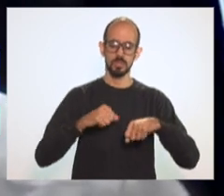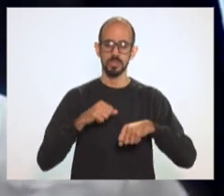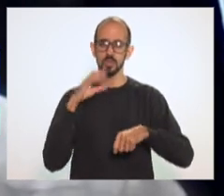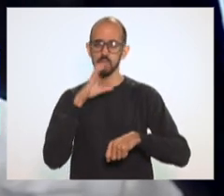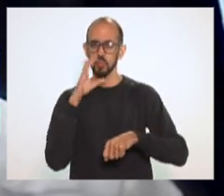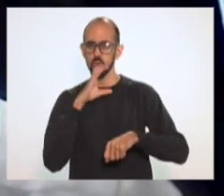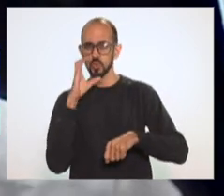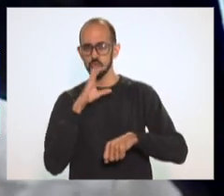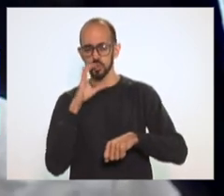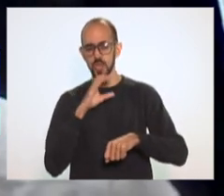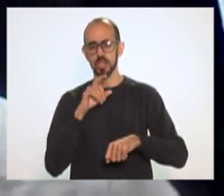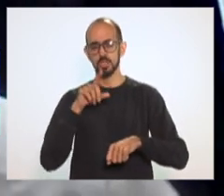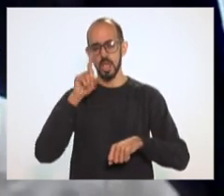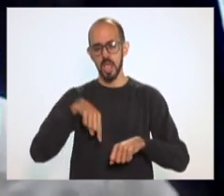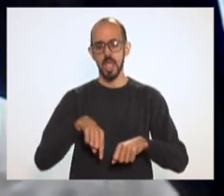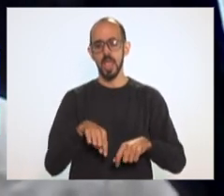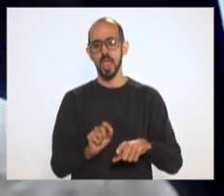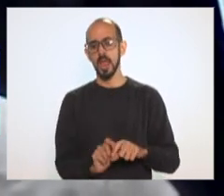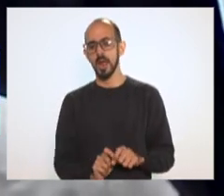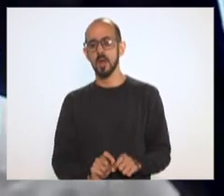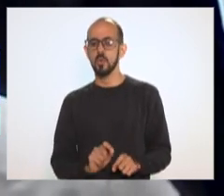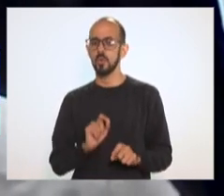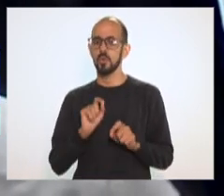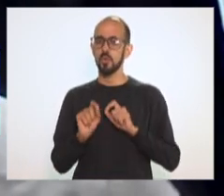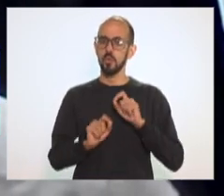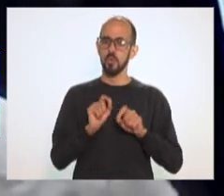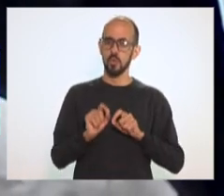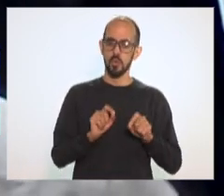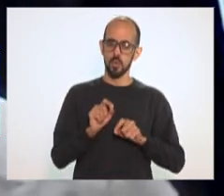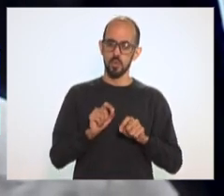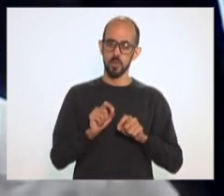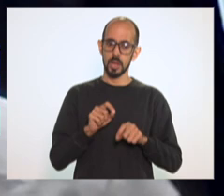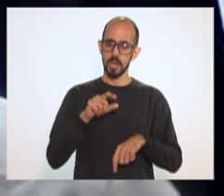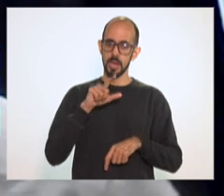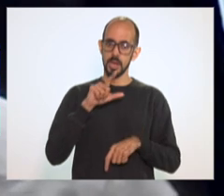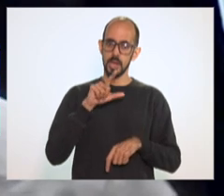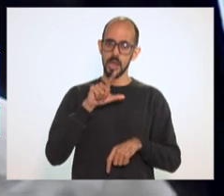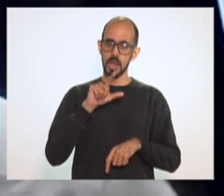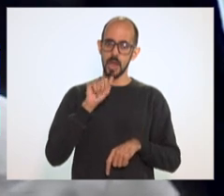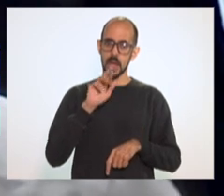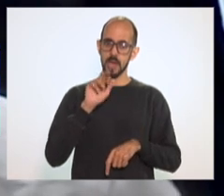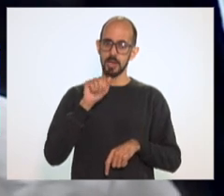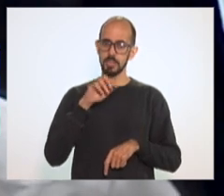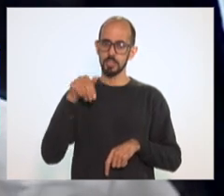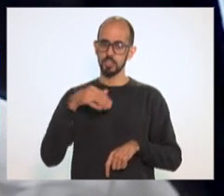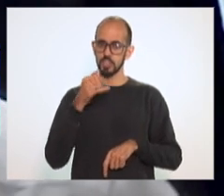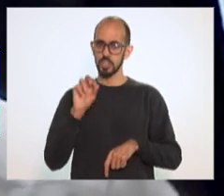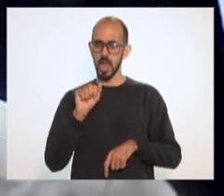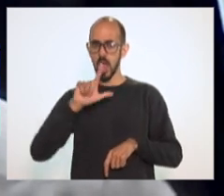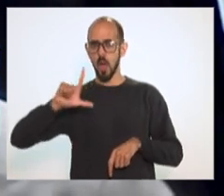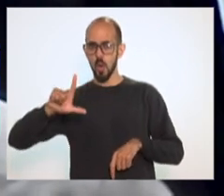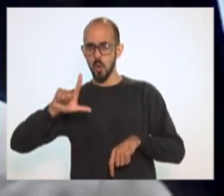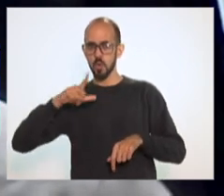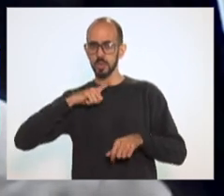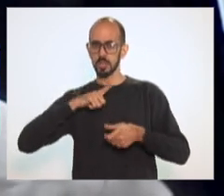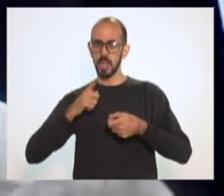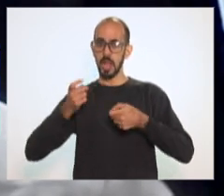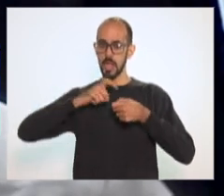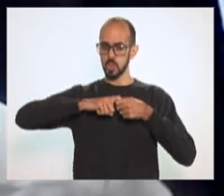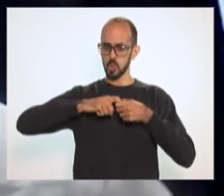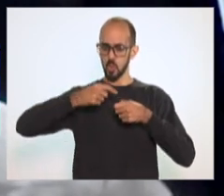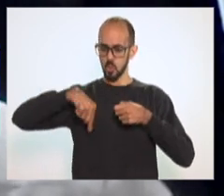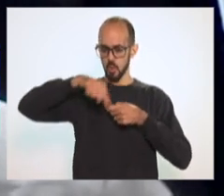urgente que é ali em Marambá é Laranjal alguns retornos em nível que provocam